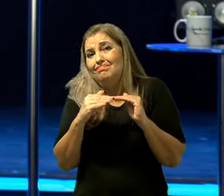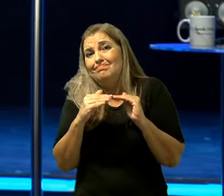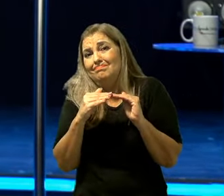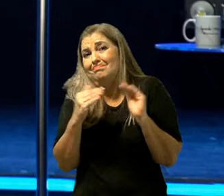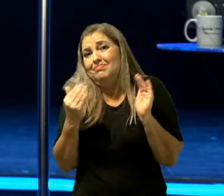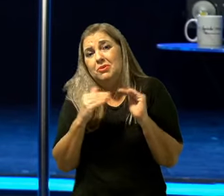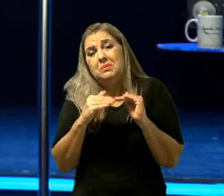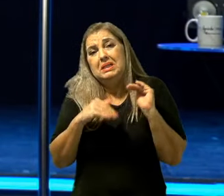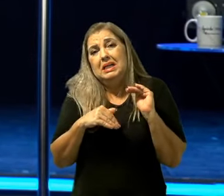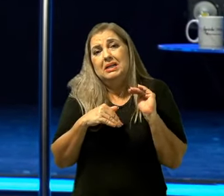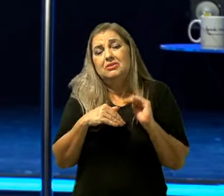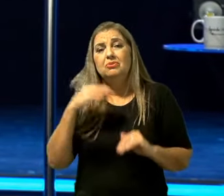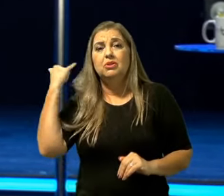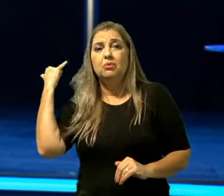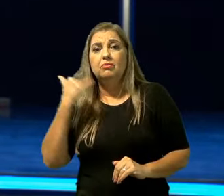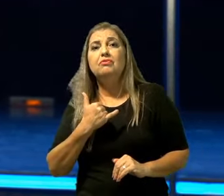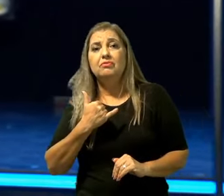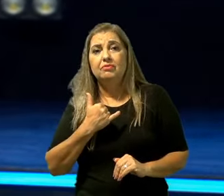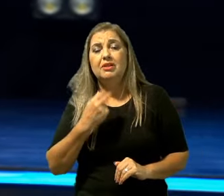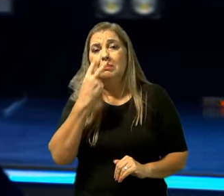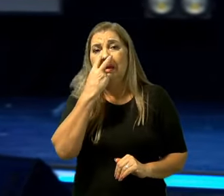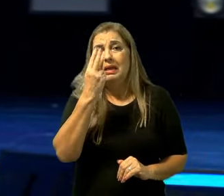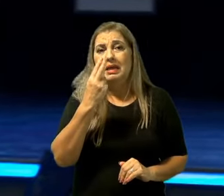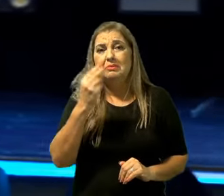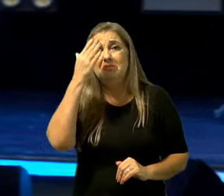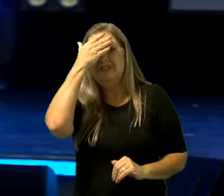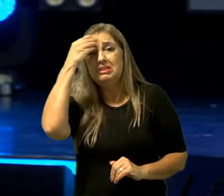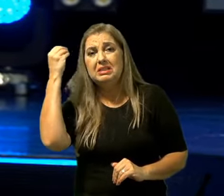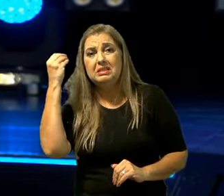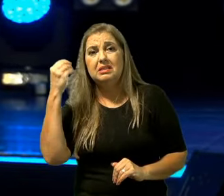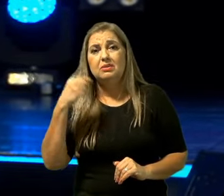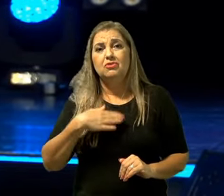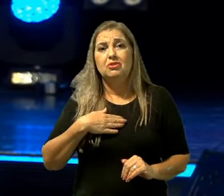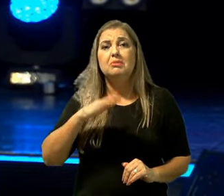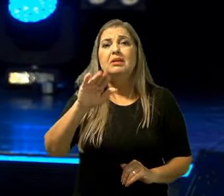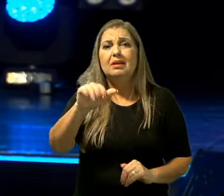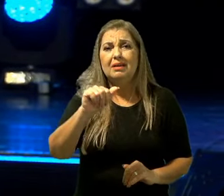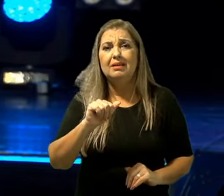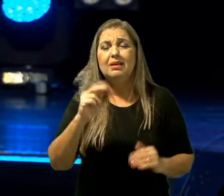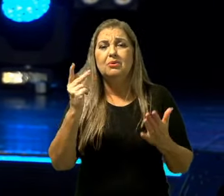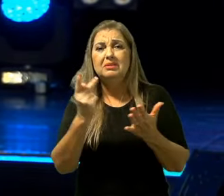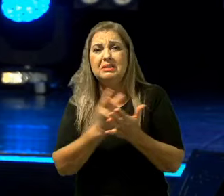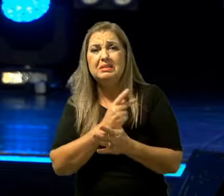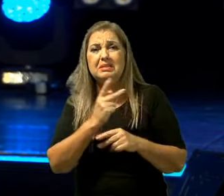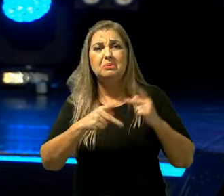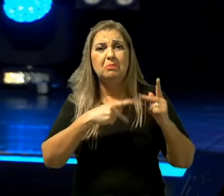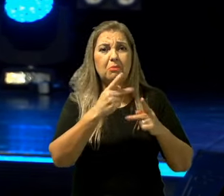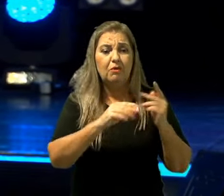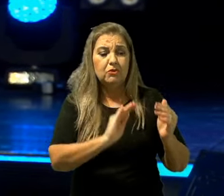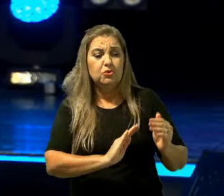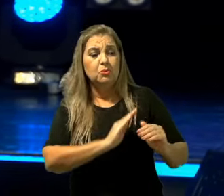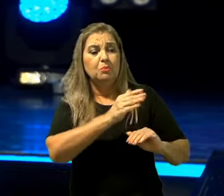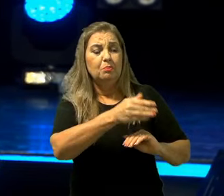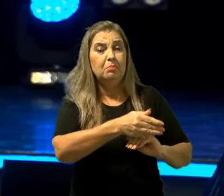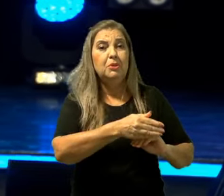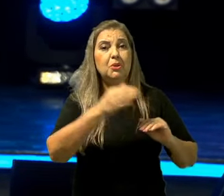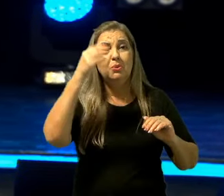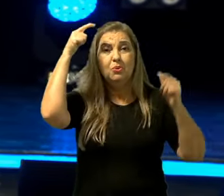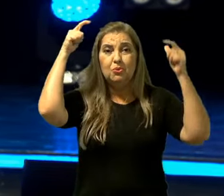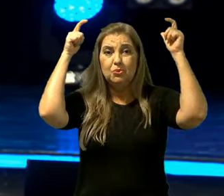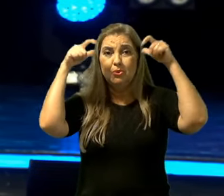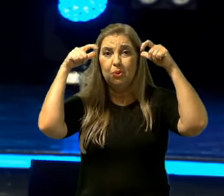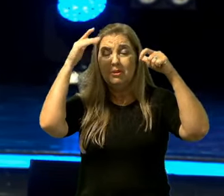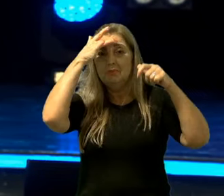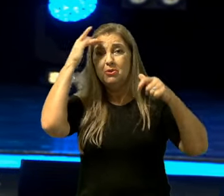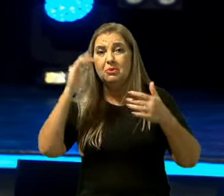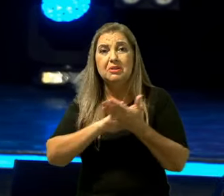não encaixa com aquilo que eu ouvi. Parece que todo mundo se esqueceu de você. Ei, aconteceu isso com aquele povo. Subiu ao trono um rei que não sabia quem era José,